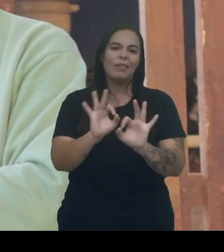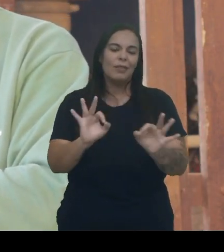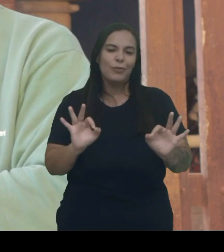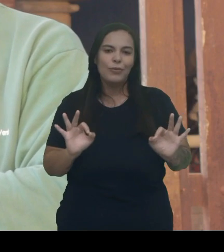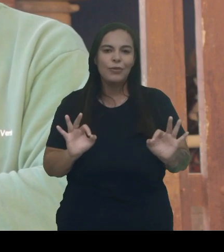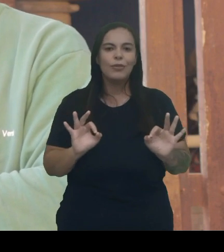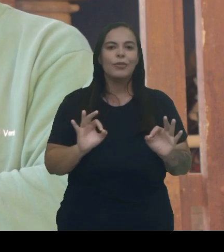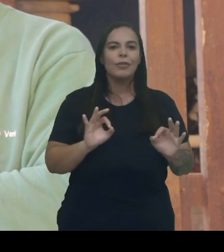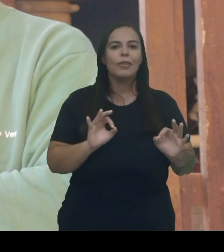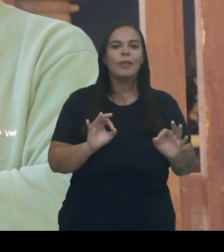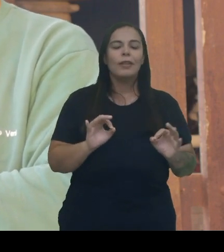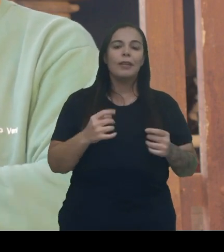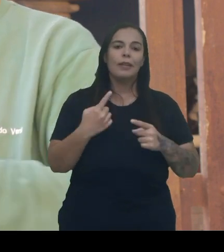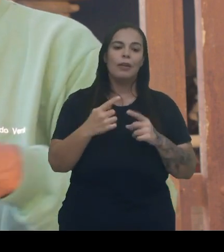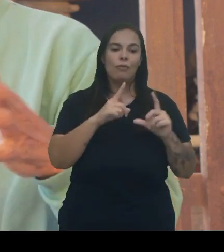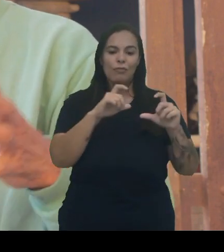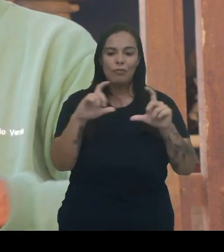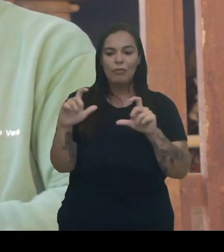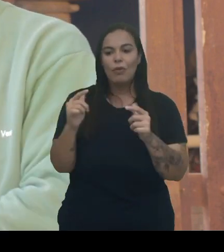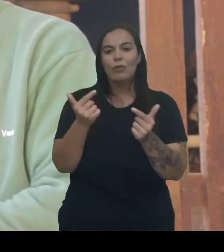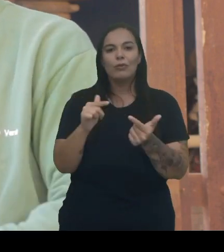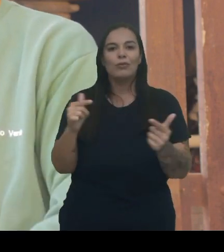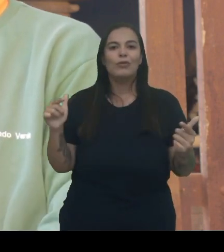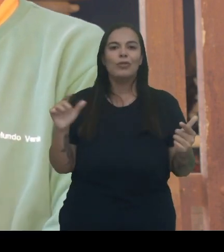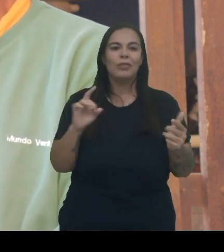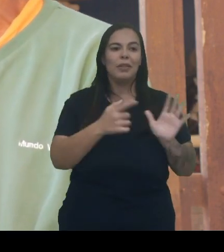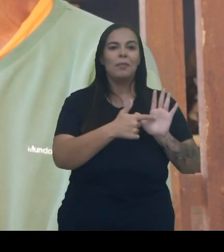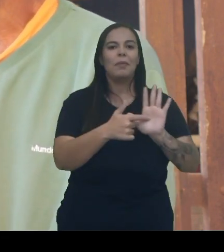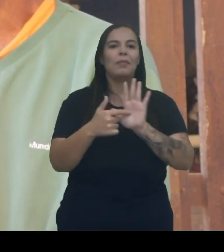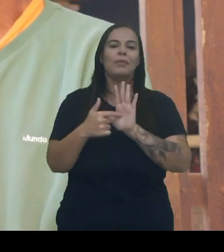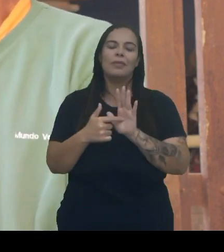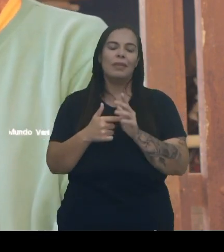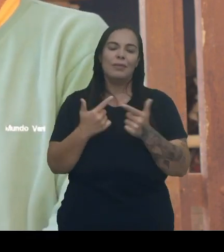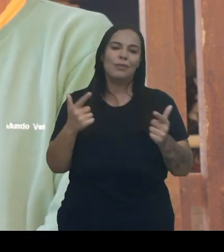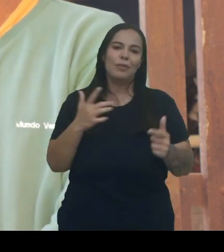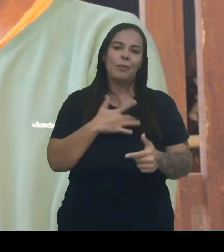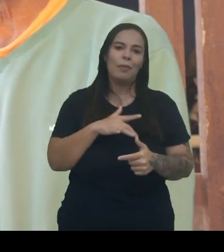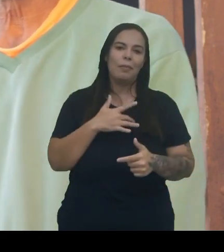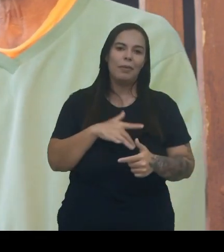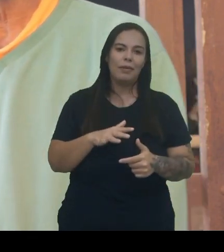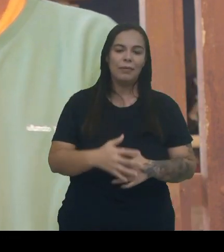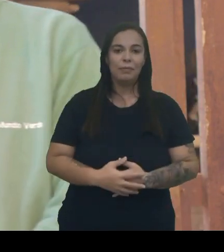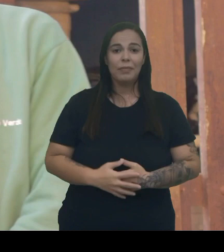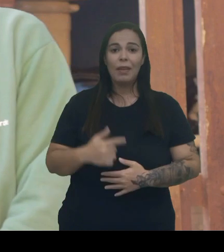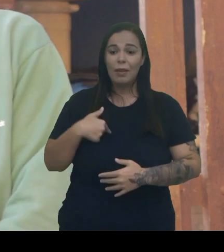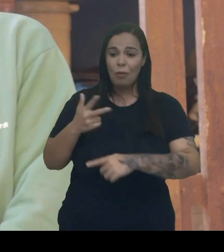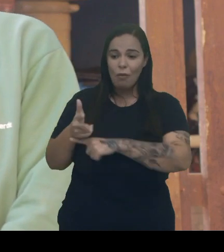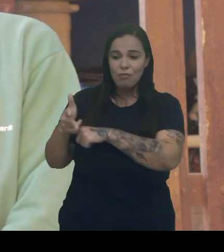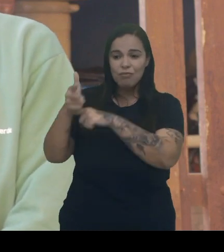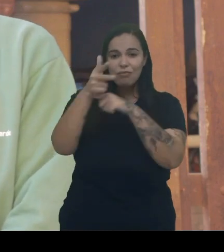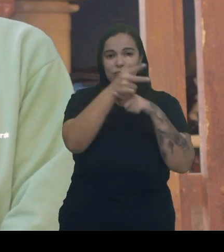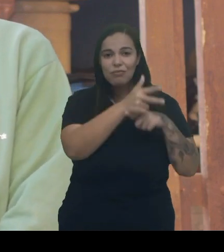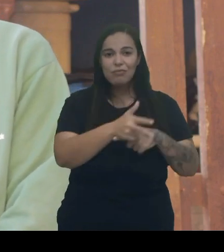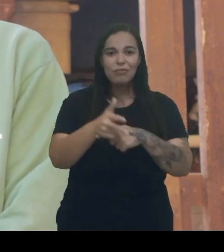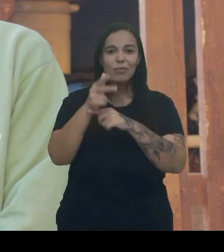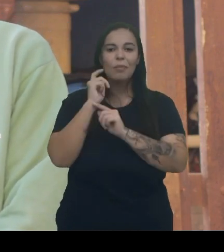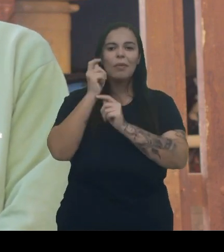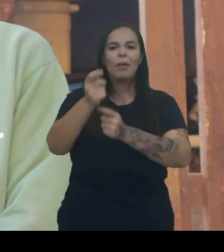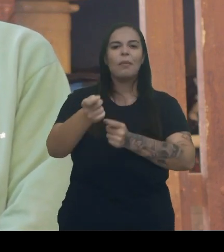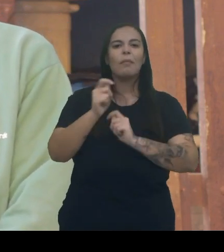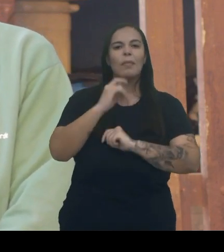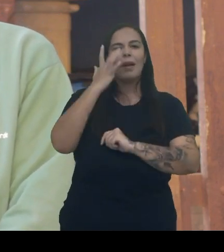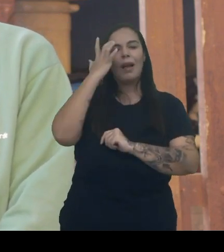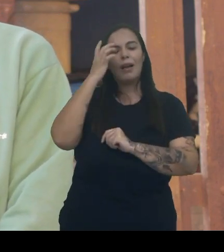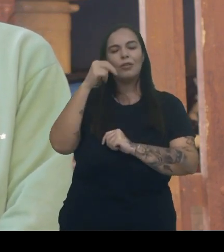assim para mostrar assim como é que era muito bonito. Eu filmei a pesca de tainha. Chegou a filmar ainda a pesca de tainha? Pescaria do seu Neneco.